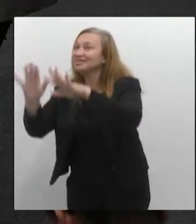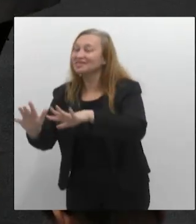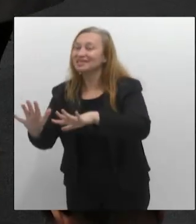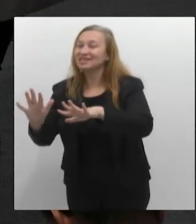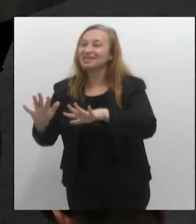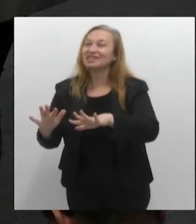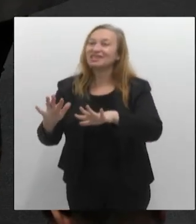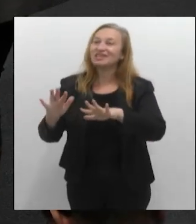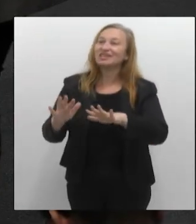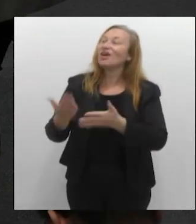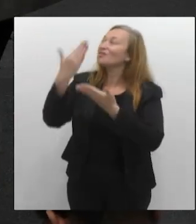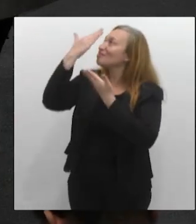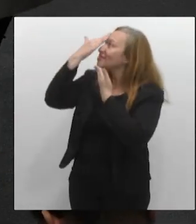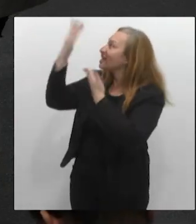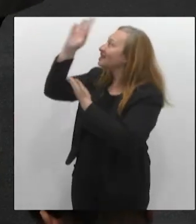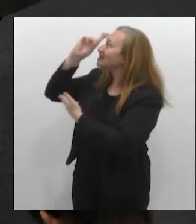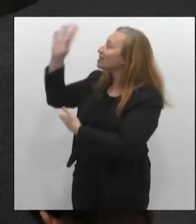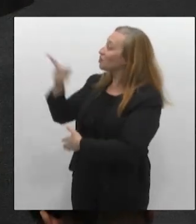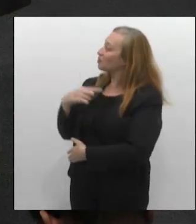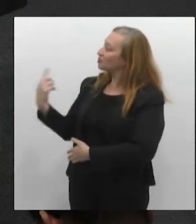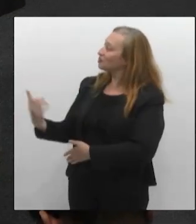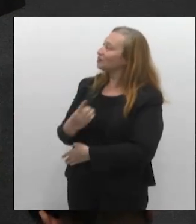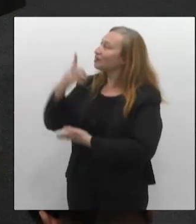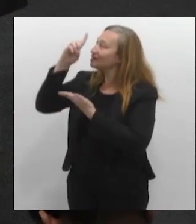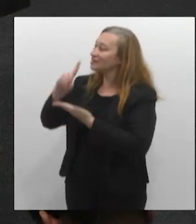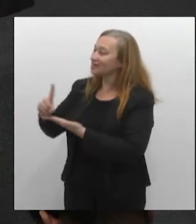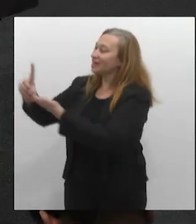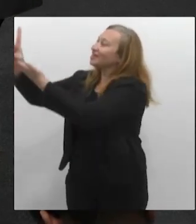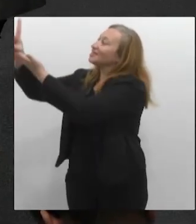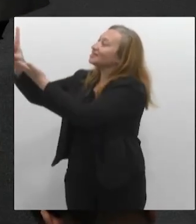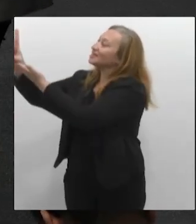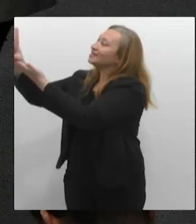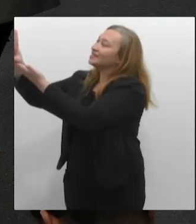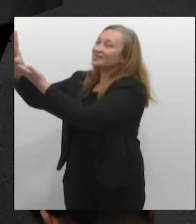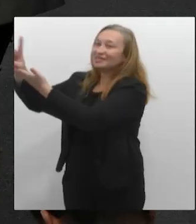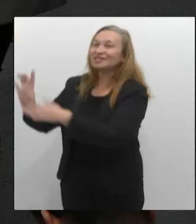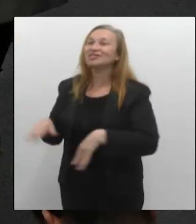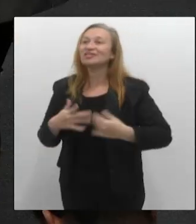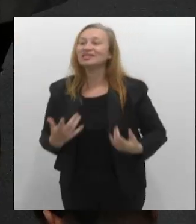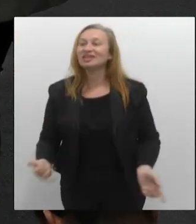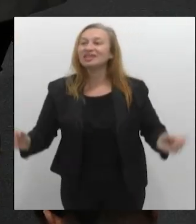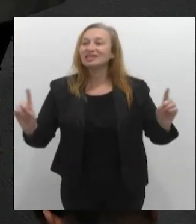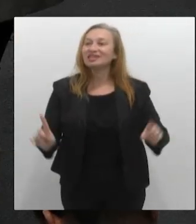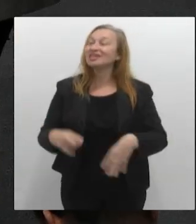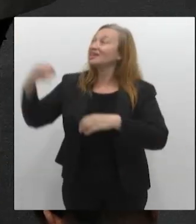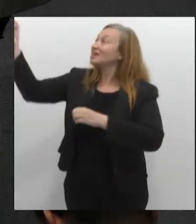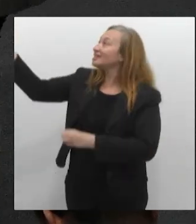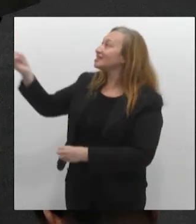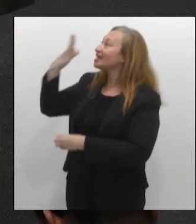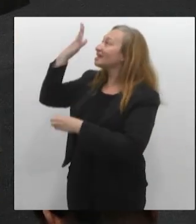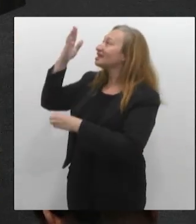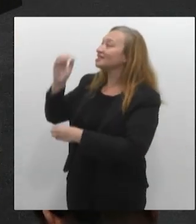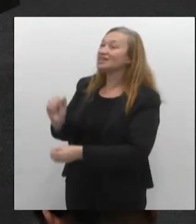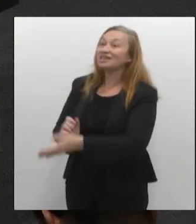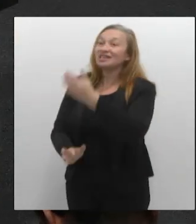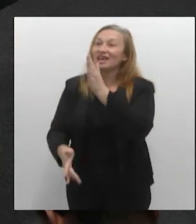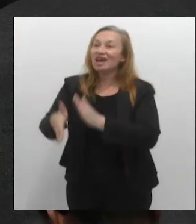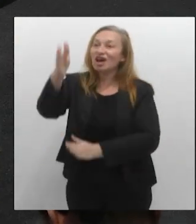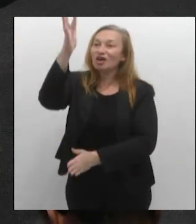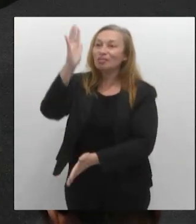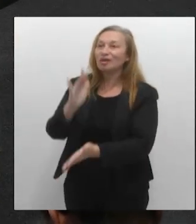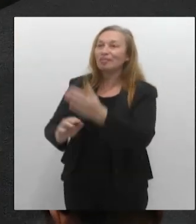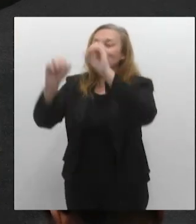benefícios, obrigado, Senhor e nosso Deus. Tantas graças,